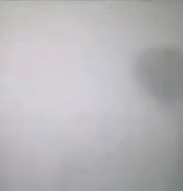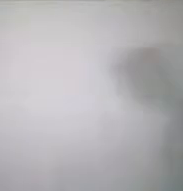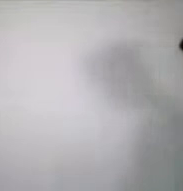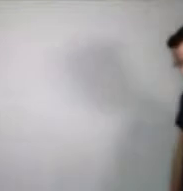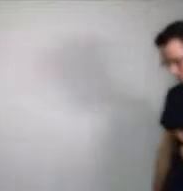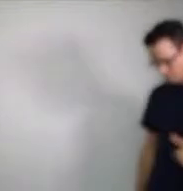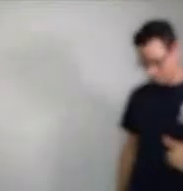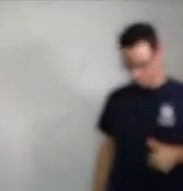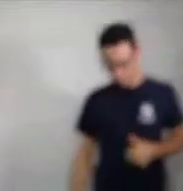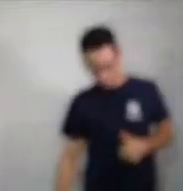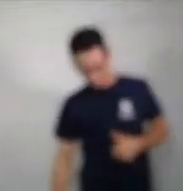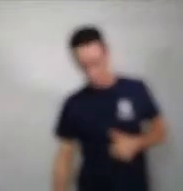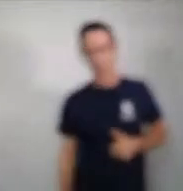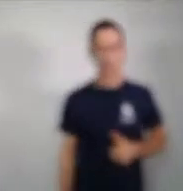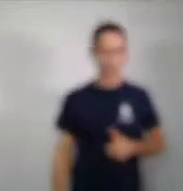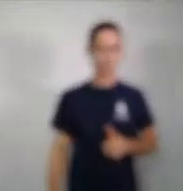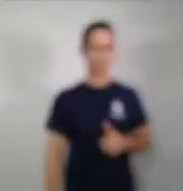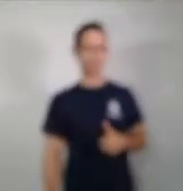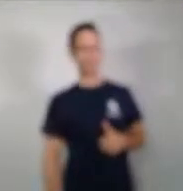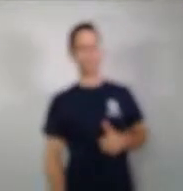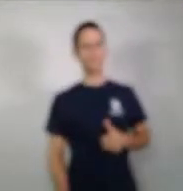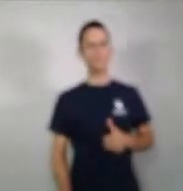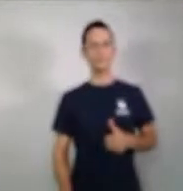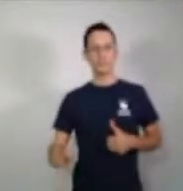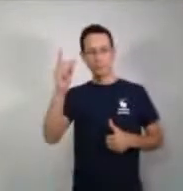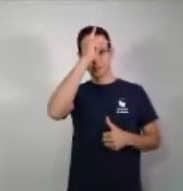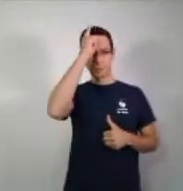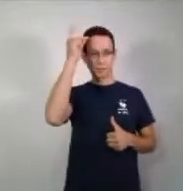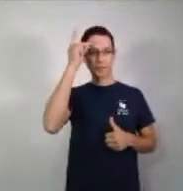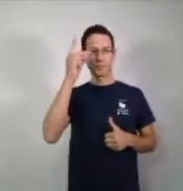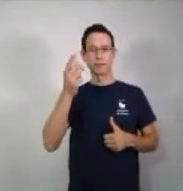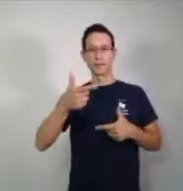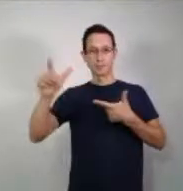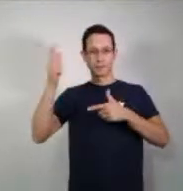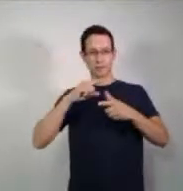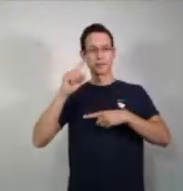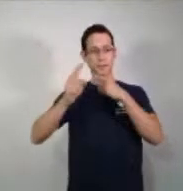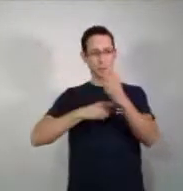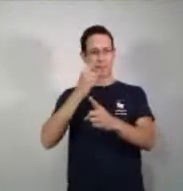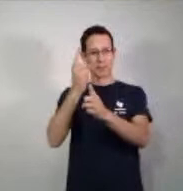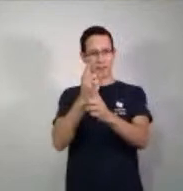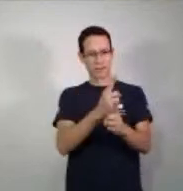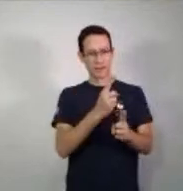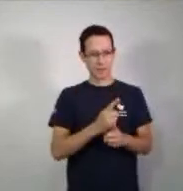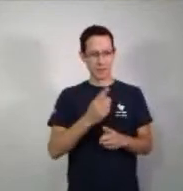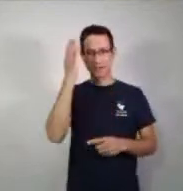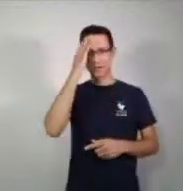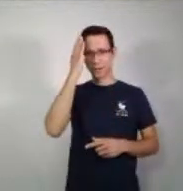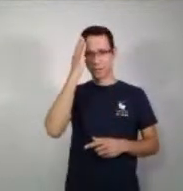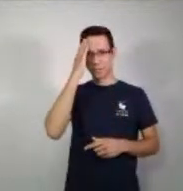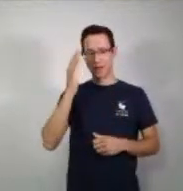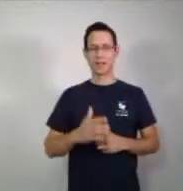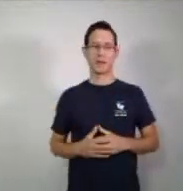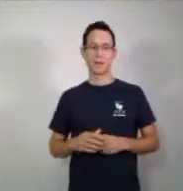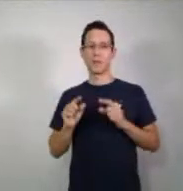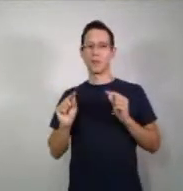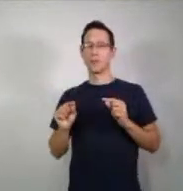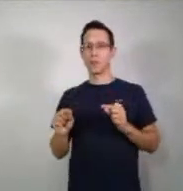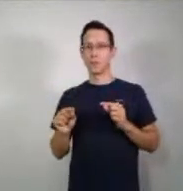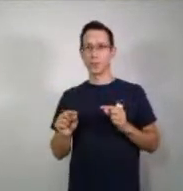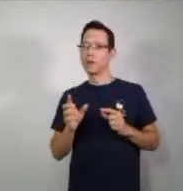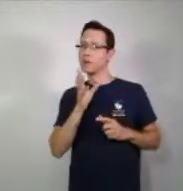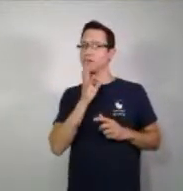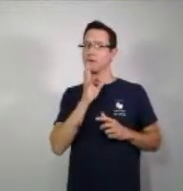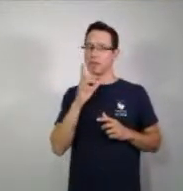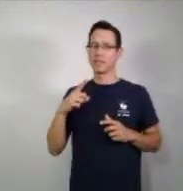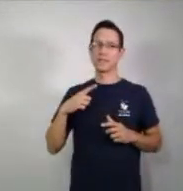que acho que também poucas pessoas acabam, né, depois souberam, é que assim, o conhecimento que o Paulo tinha